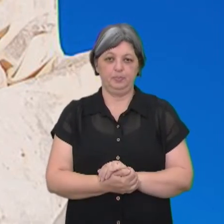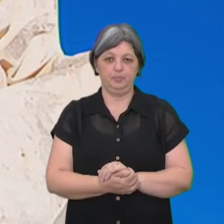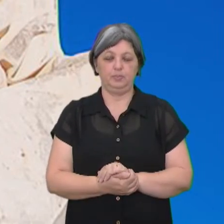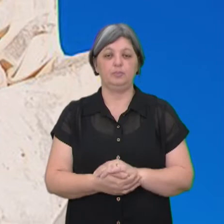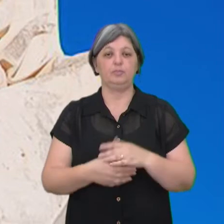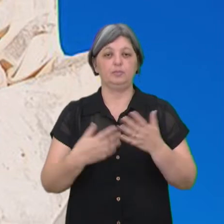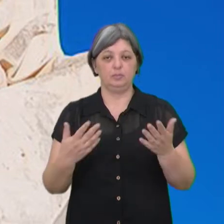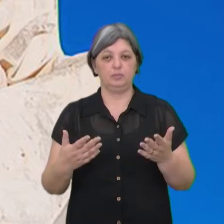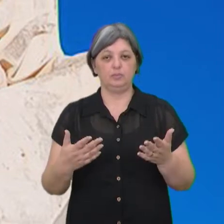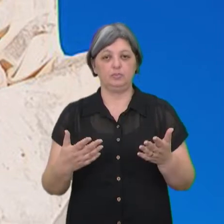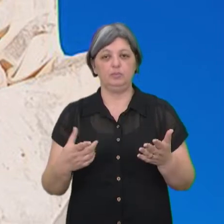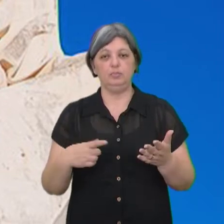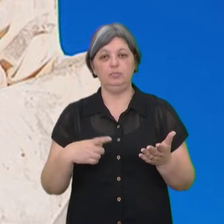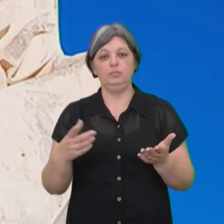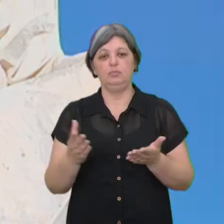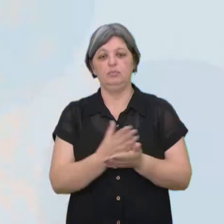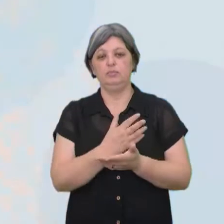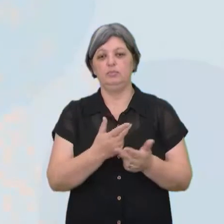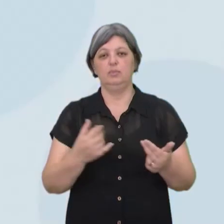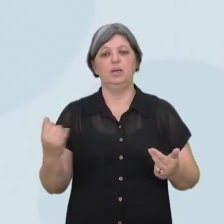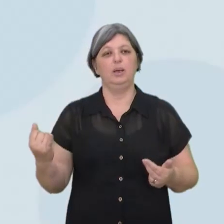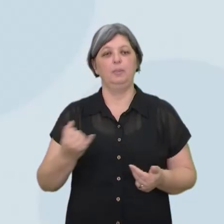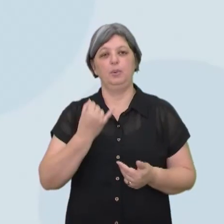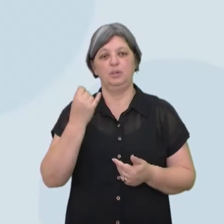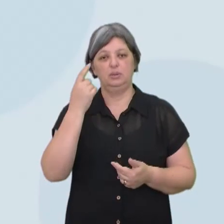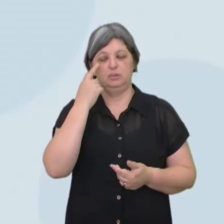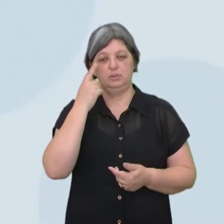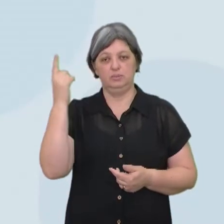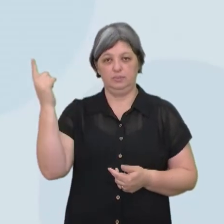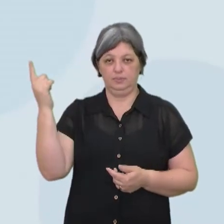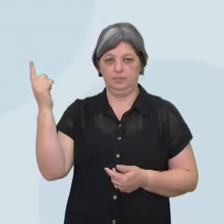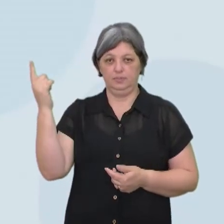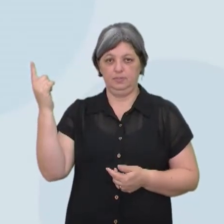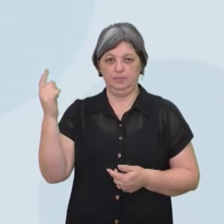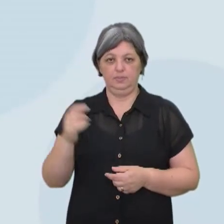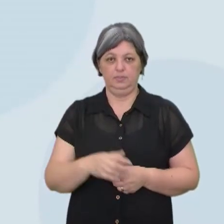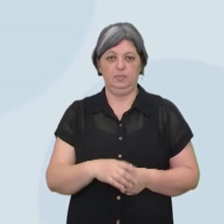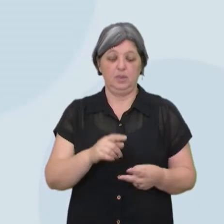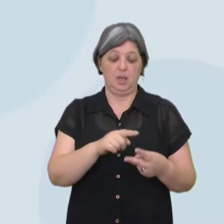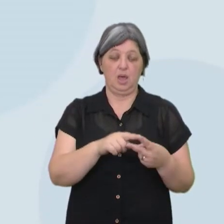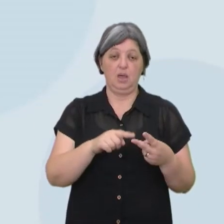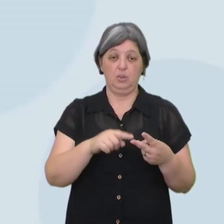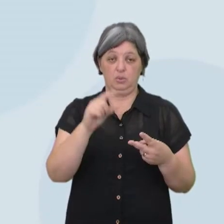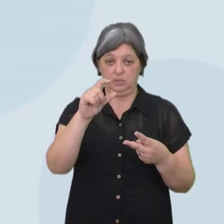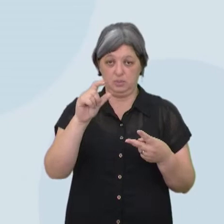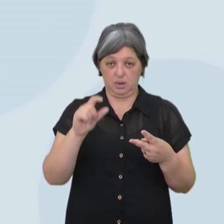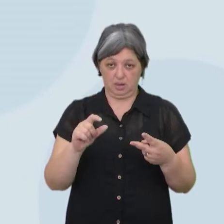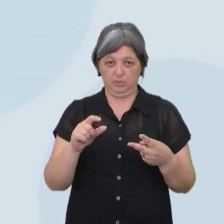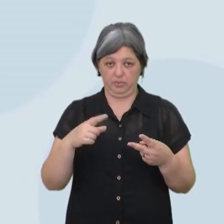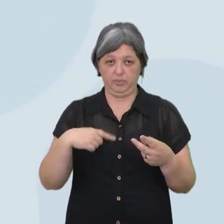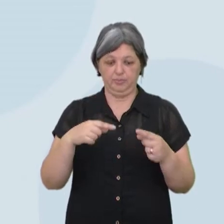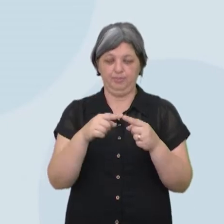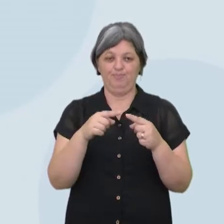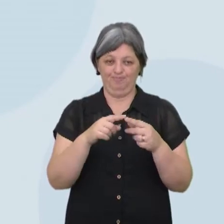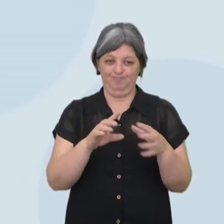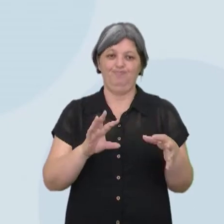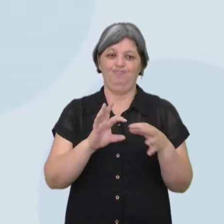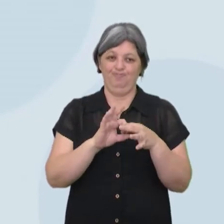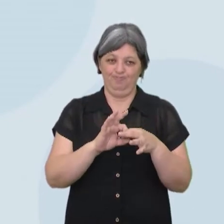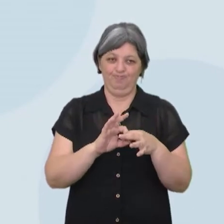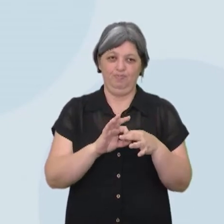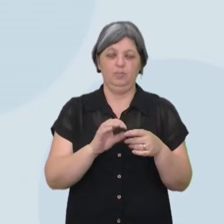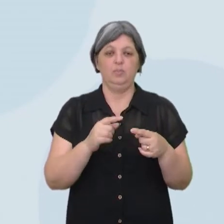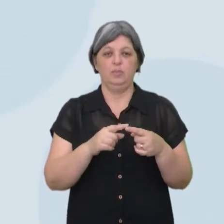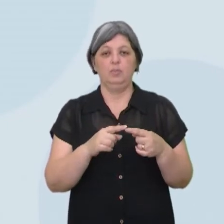Pessoal, mais algumas palavrinhas importantes, está aí na tela para vocês. Essas duas palavras, elas têm muito a ver uma com a outra, né? Uma